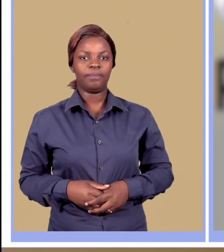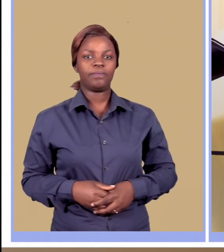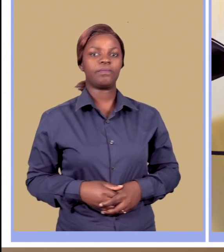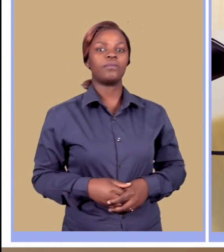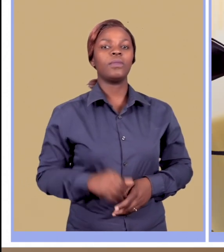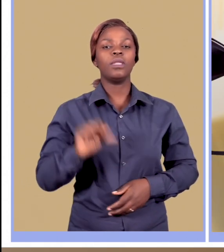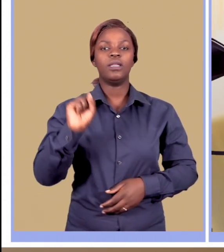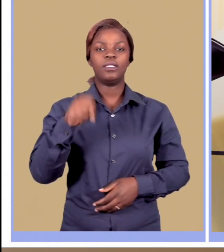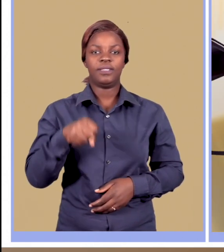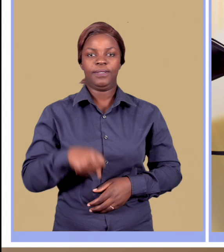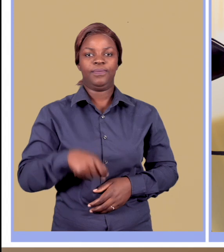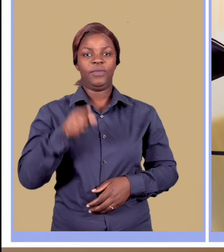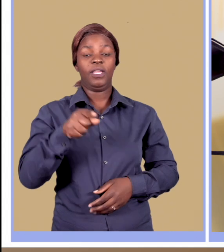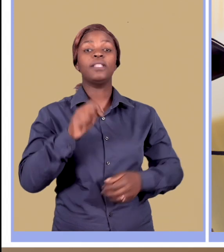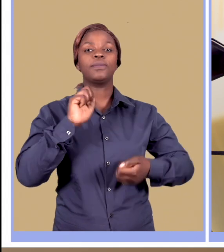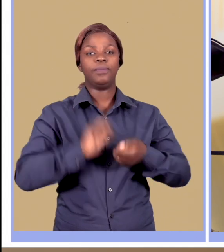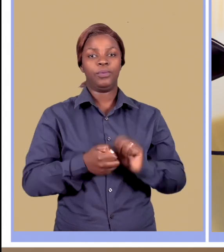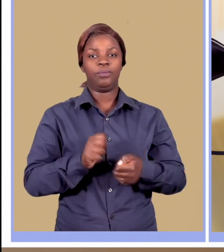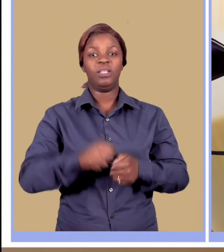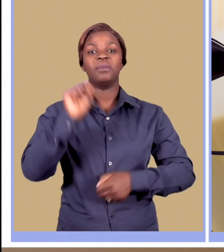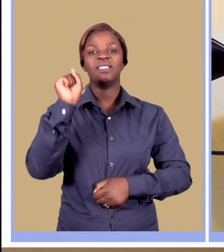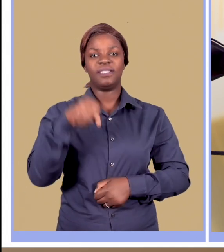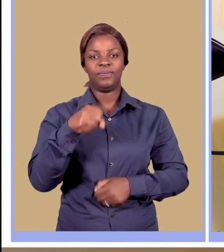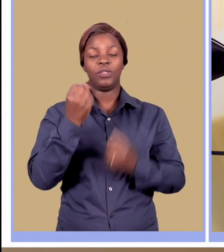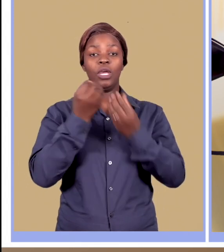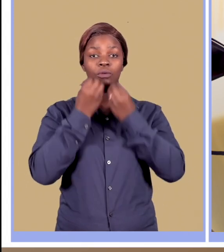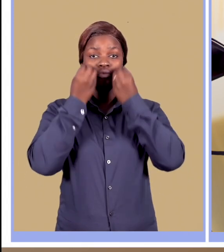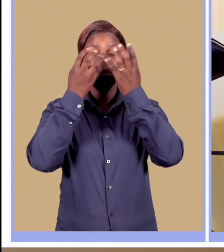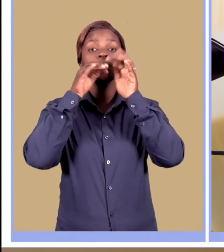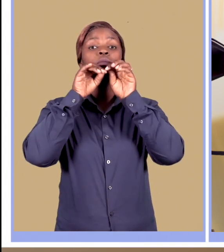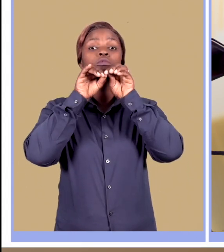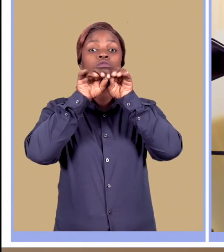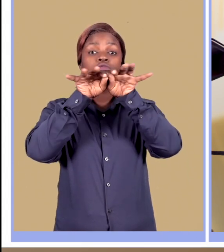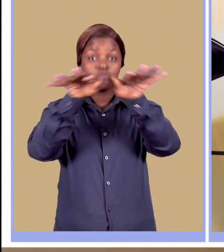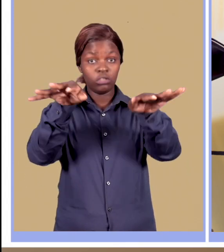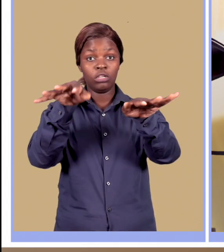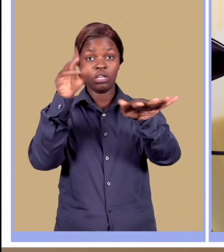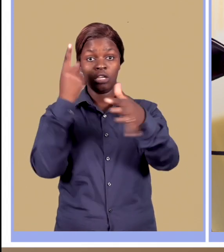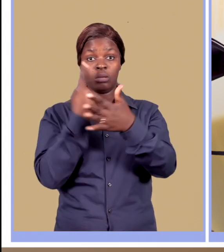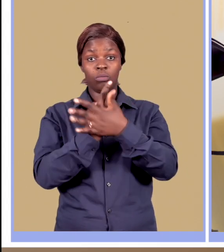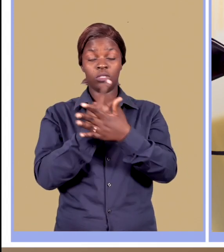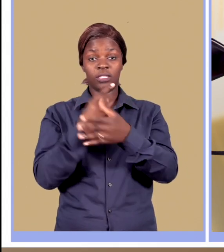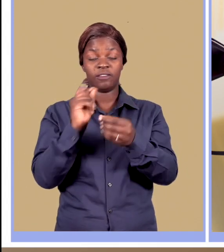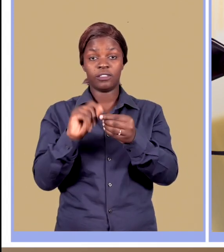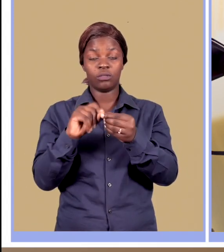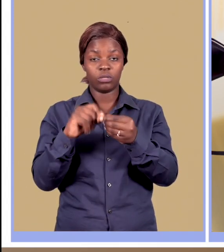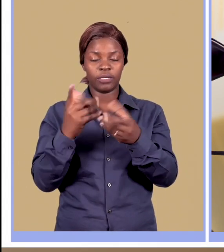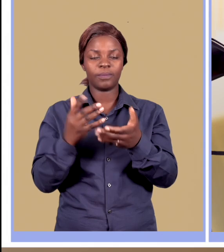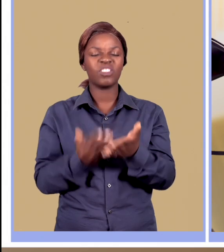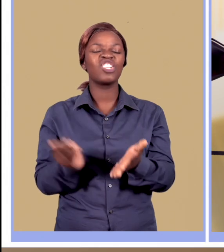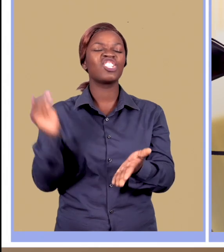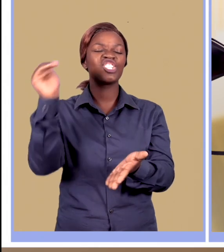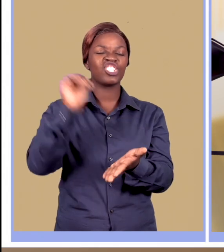acomodação. Esse é o grande problema. A divulgação da informação deve contemplar que a